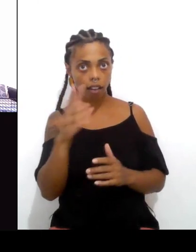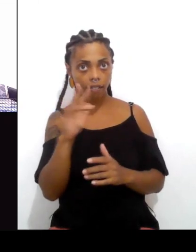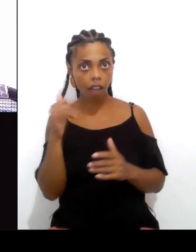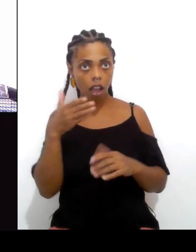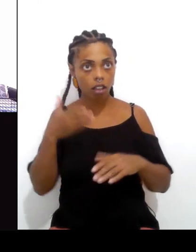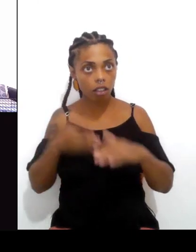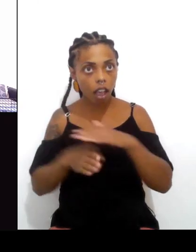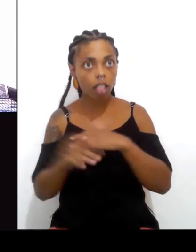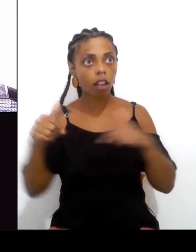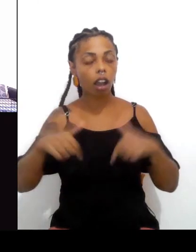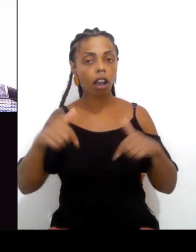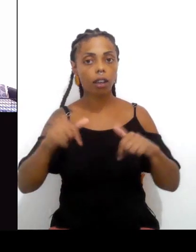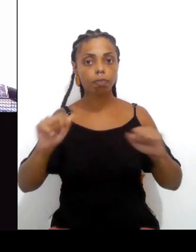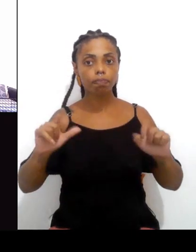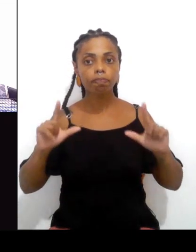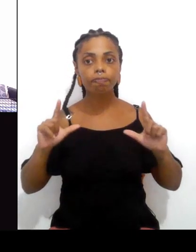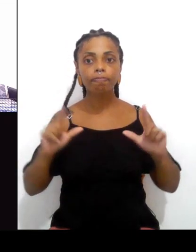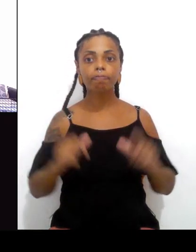sala